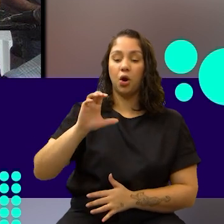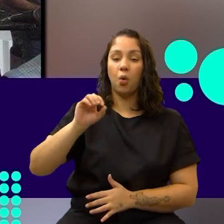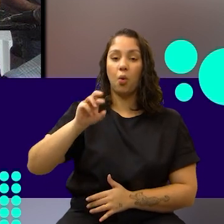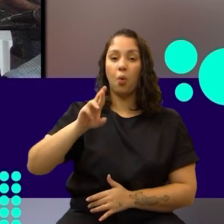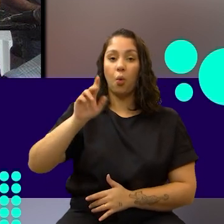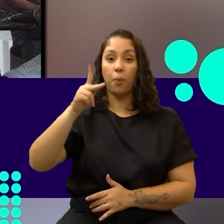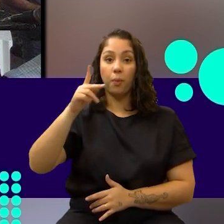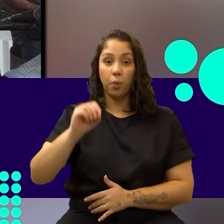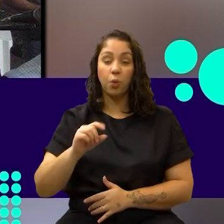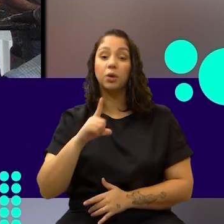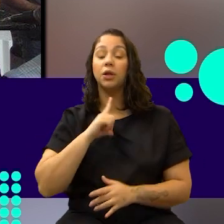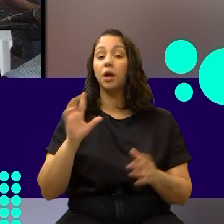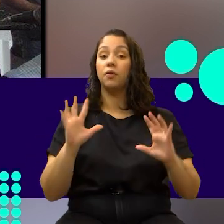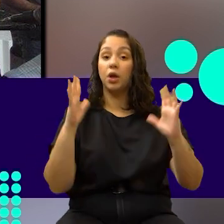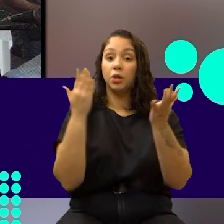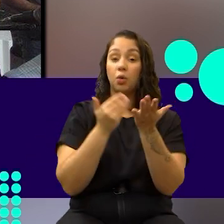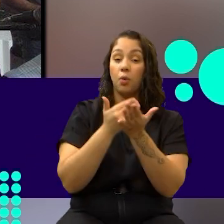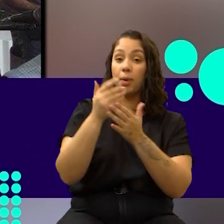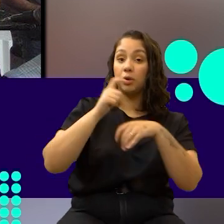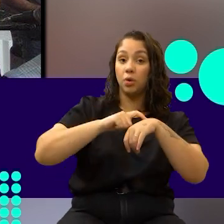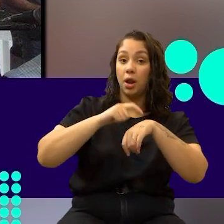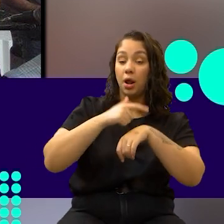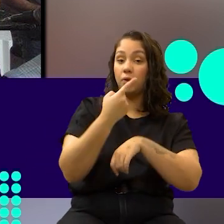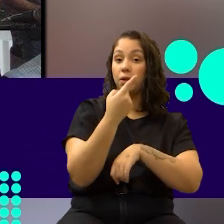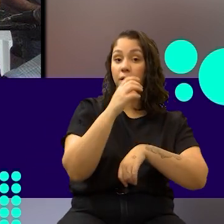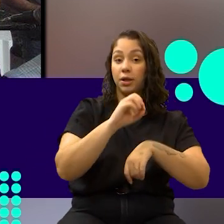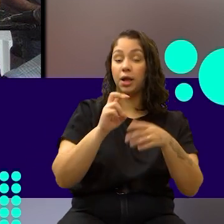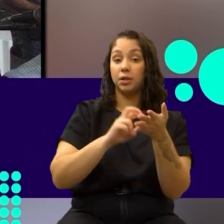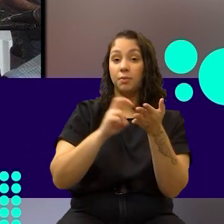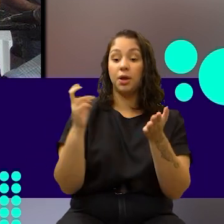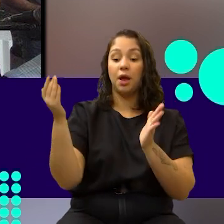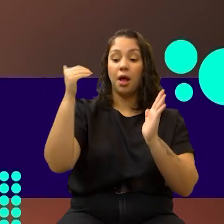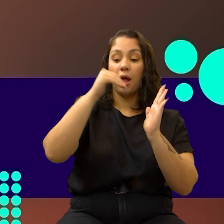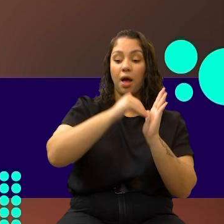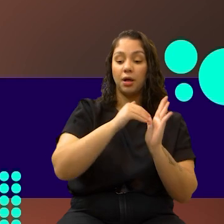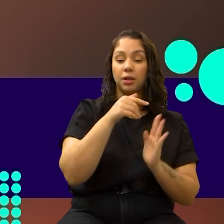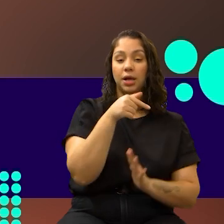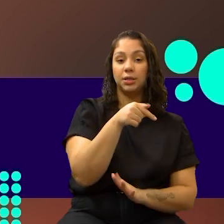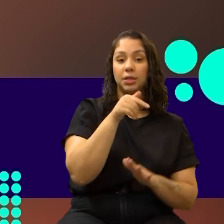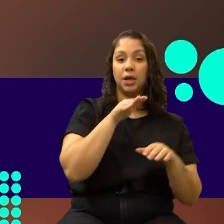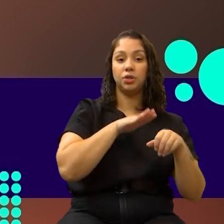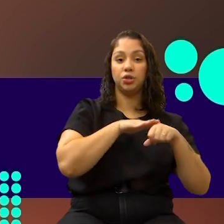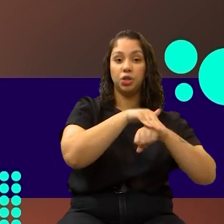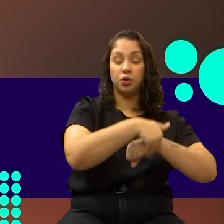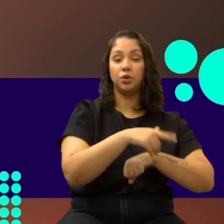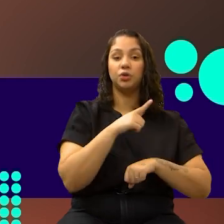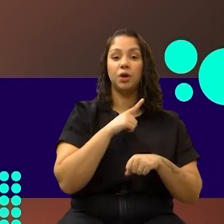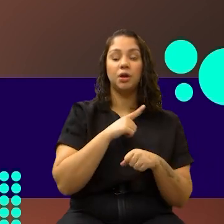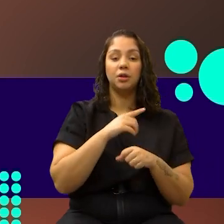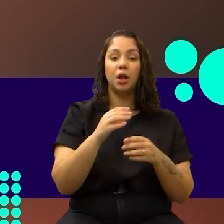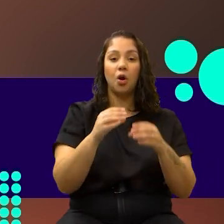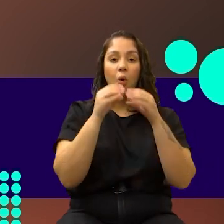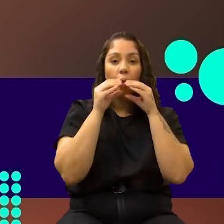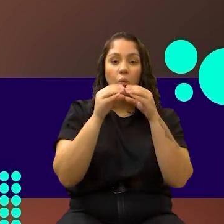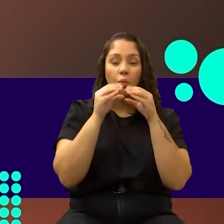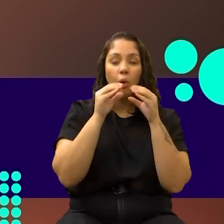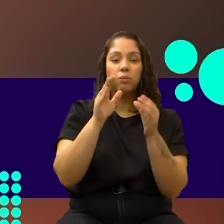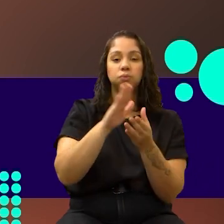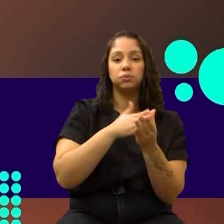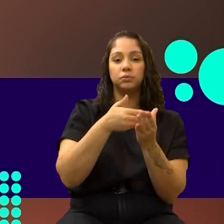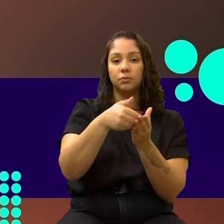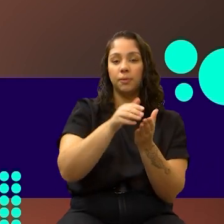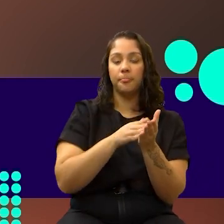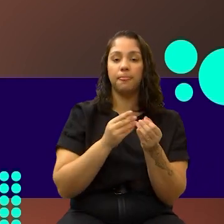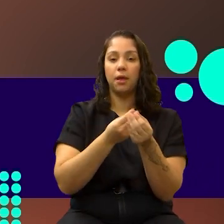Já inscrito nas tradições do distrito, o evento começa às 10 horas da manhã e vai até às 7 horas da noite com farta distribuição